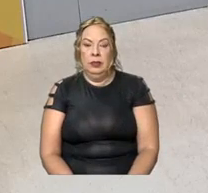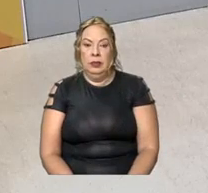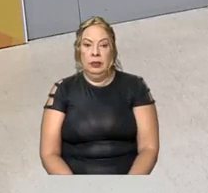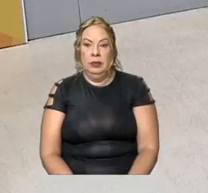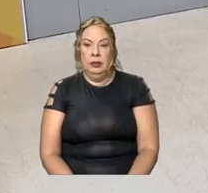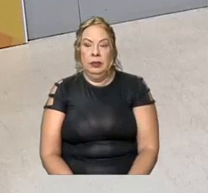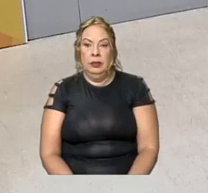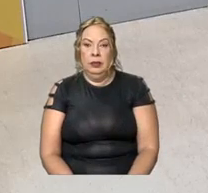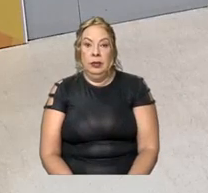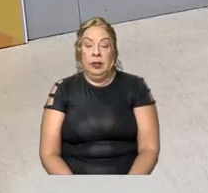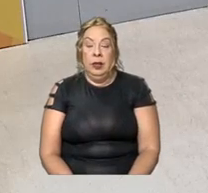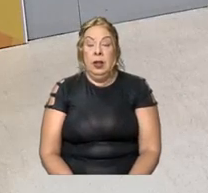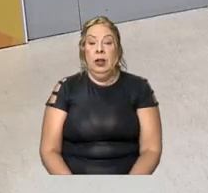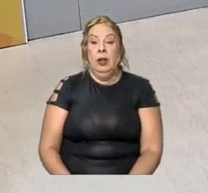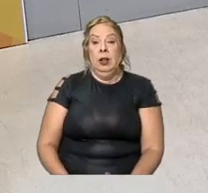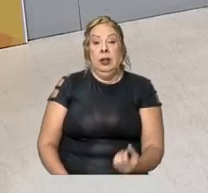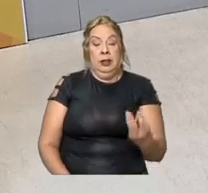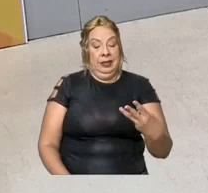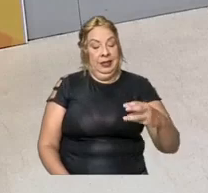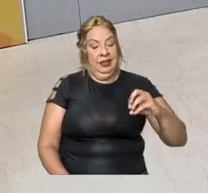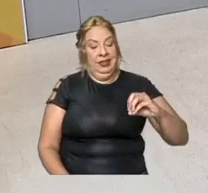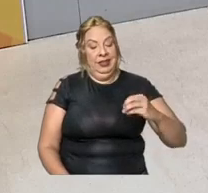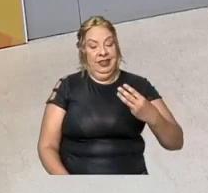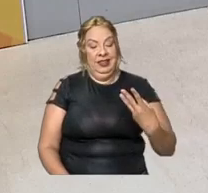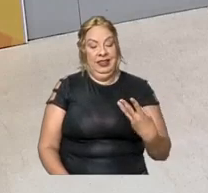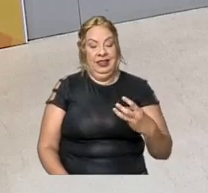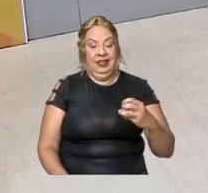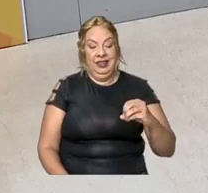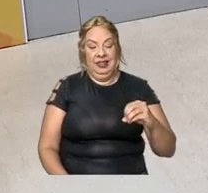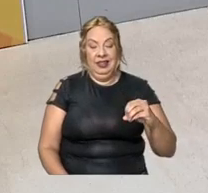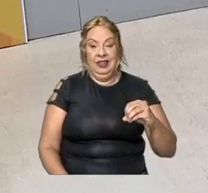já tá mandando mensagem, número 30, número 30.